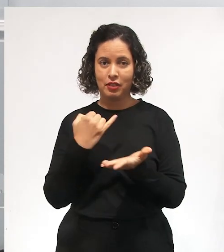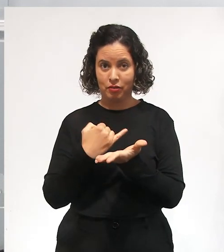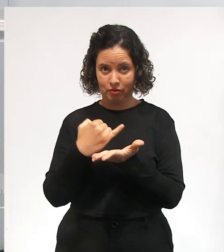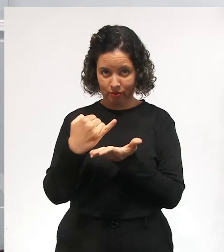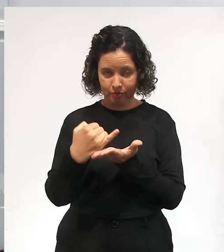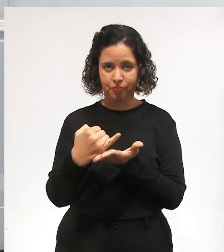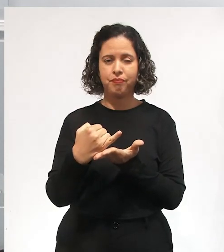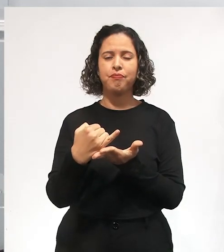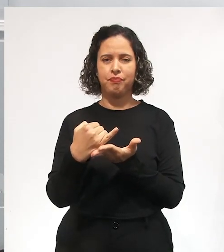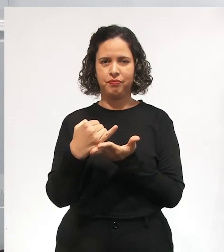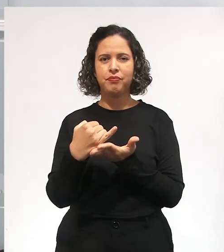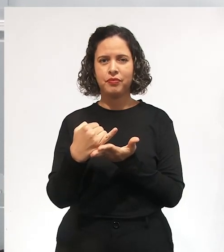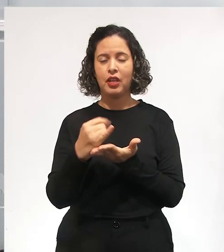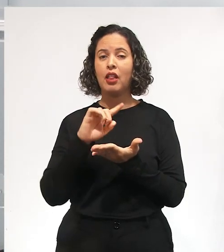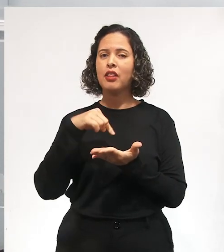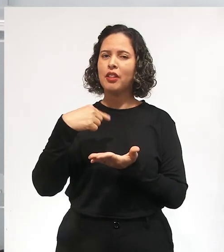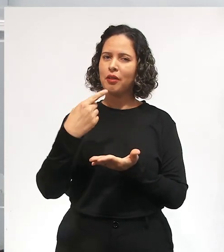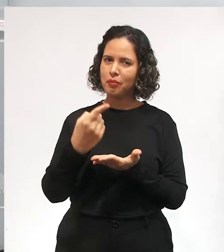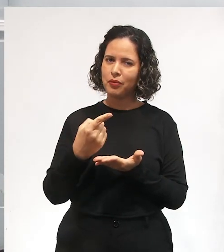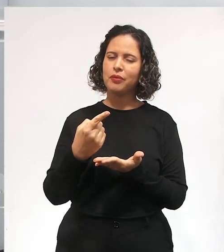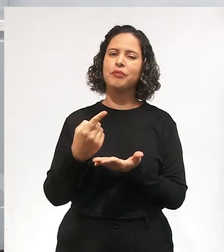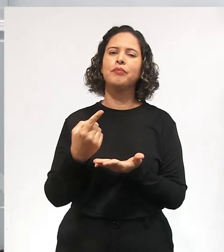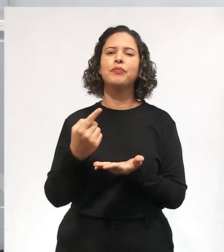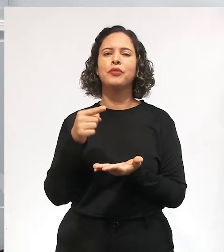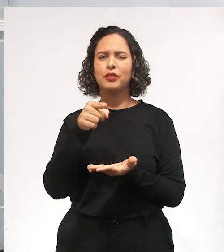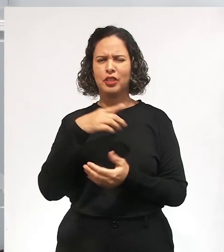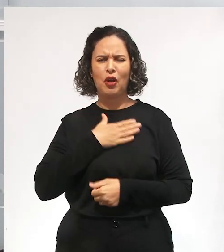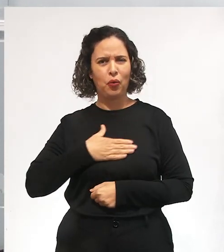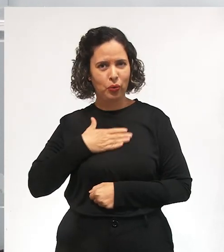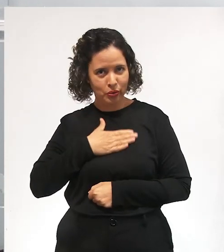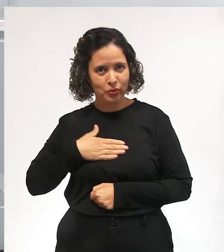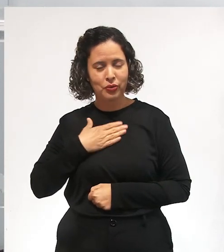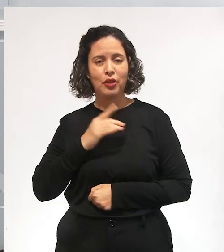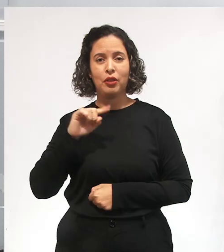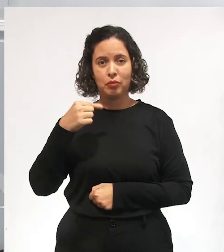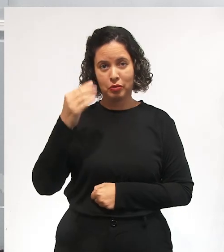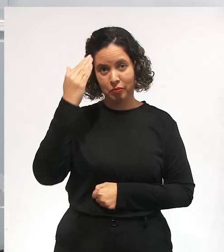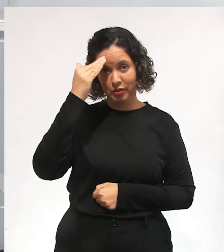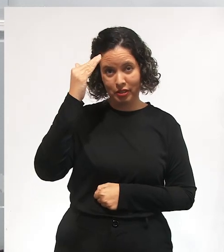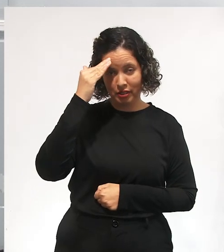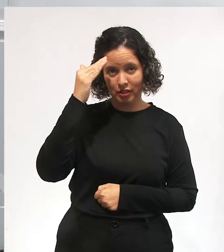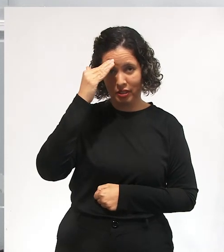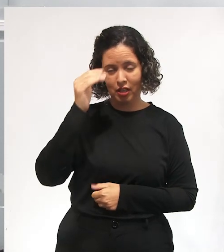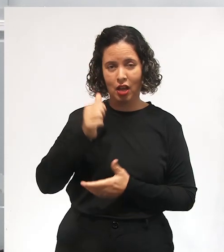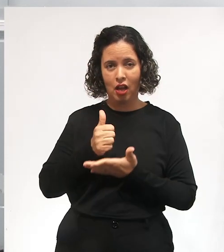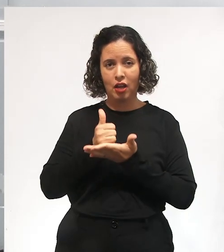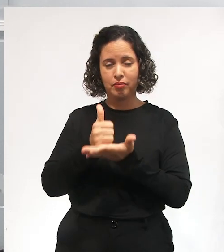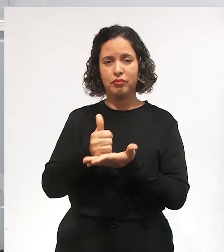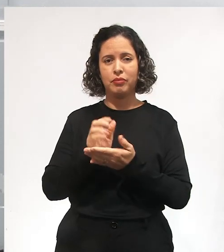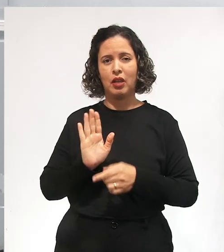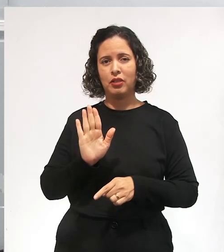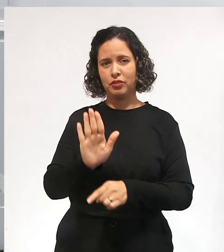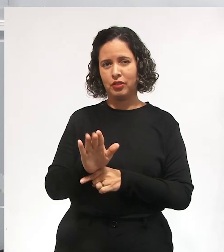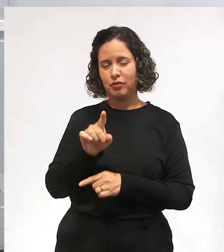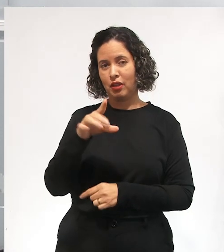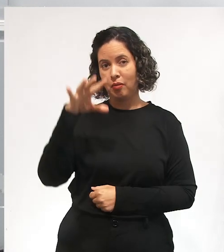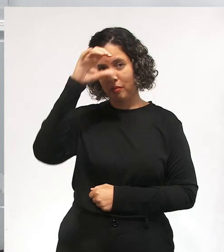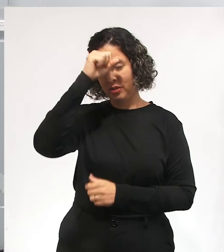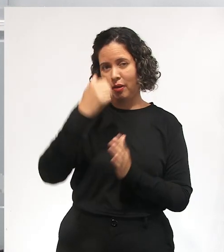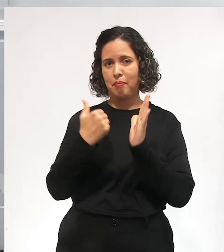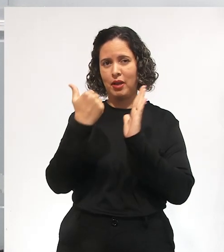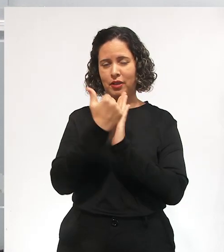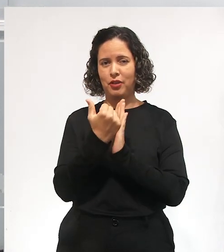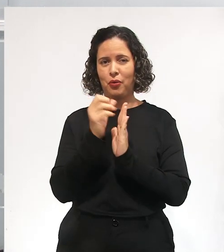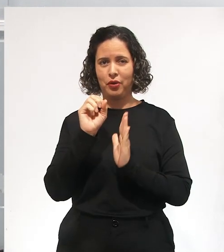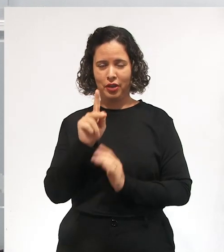Introdução à Informática. Eu espero que você tenha gostado, que você compreenda, que eu tenha contribuído com a construção do teu conhecimento e eu te